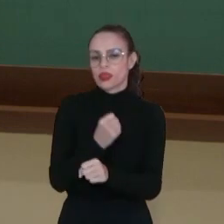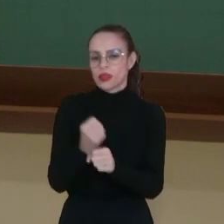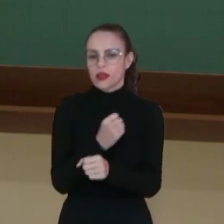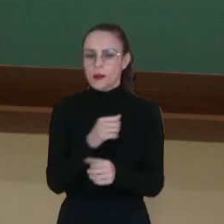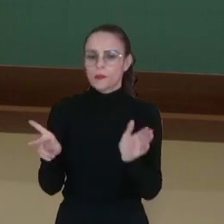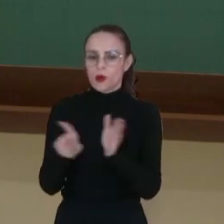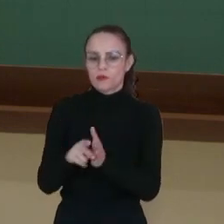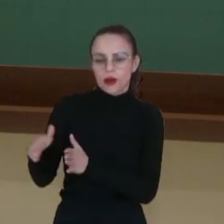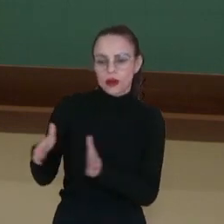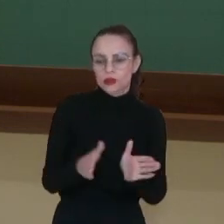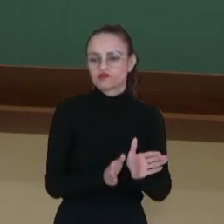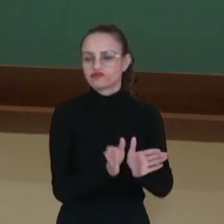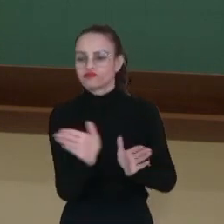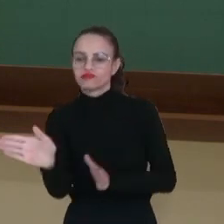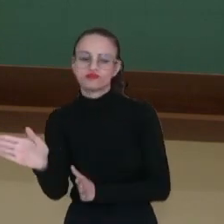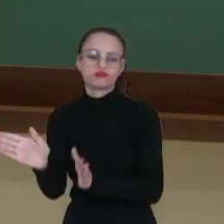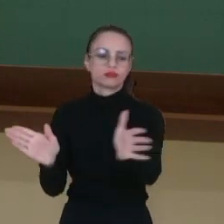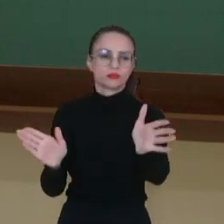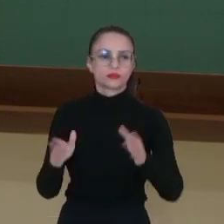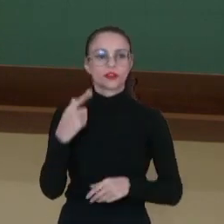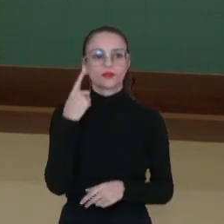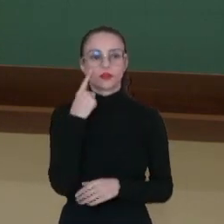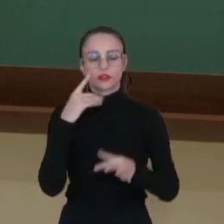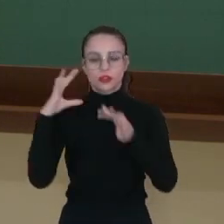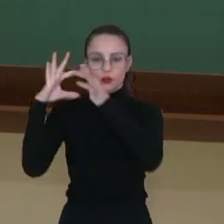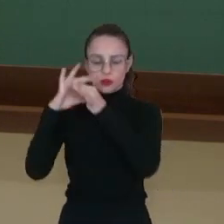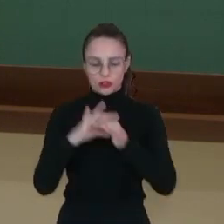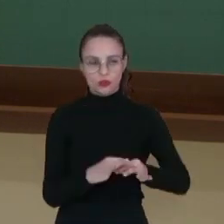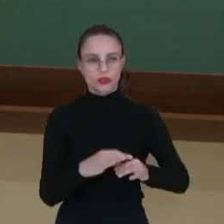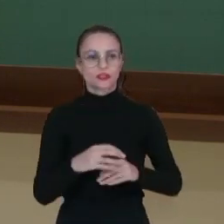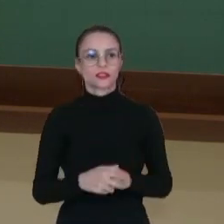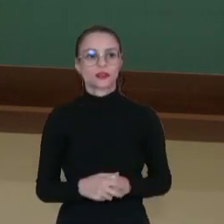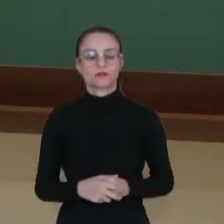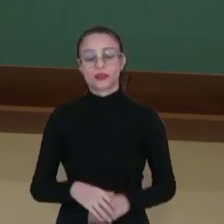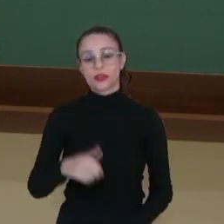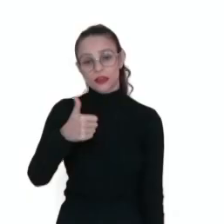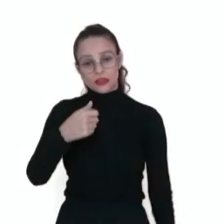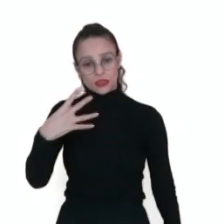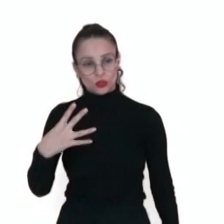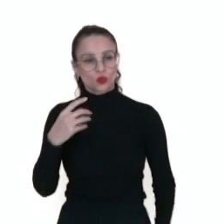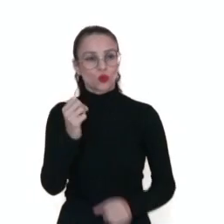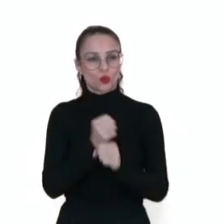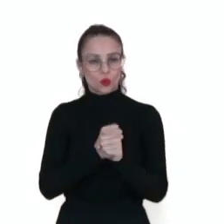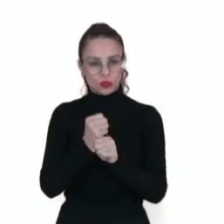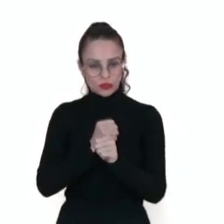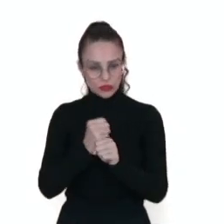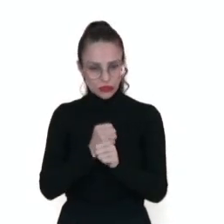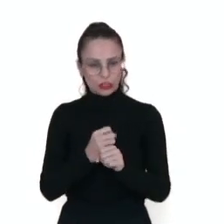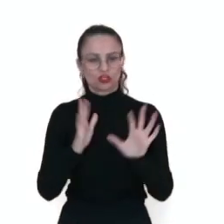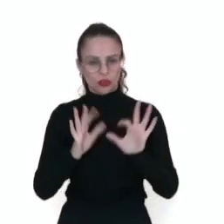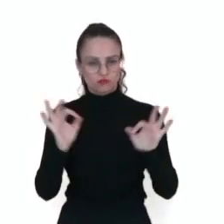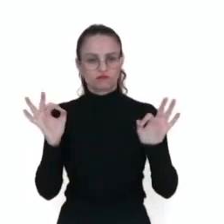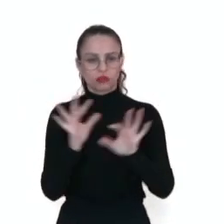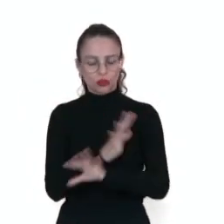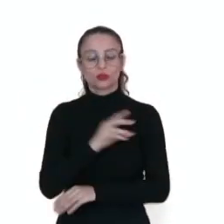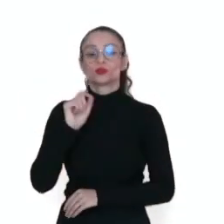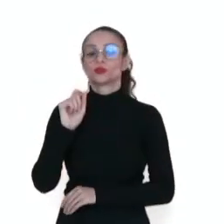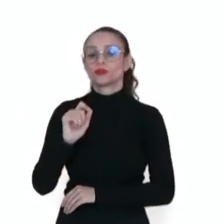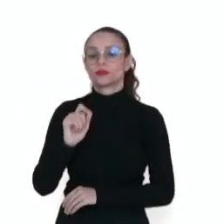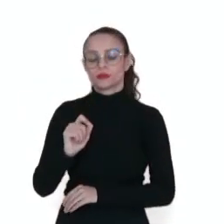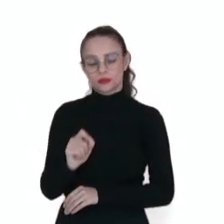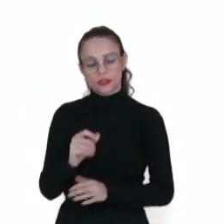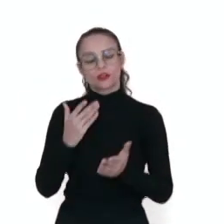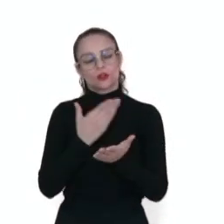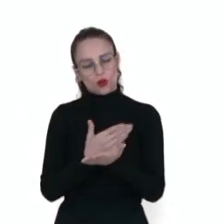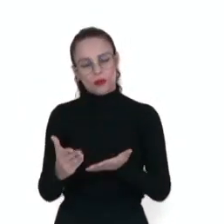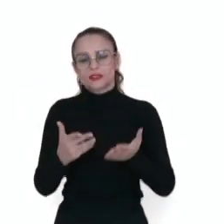notícia para ilustrar um pouquinho, para contextualizar esse nosso tema, né? Após 14 anos, a transposição do Rio São Francisco entra na